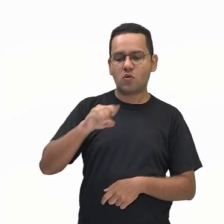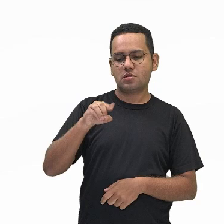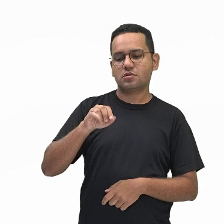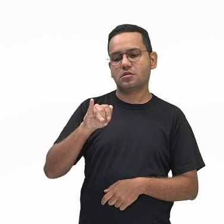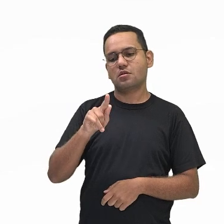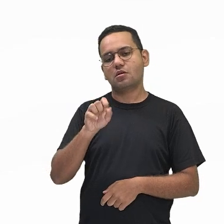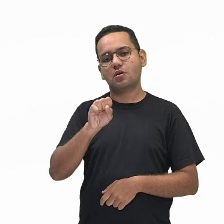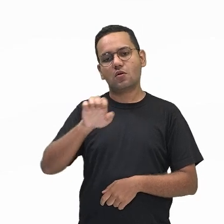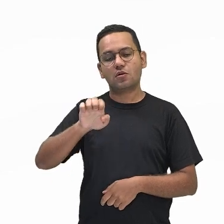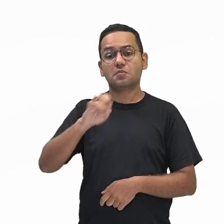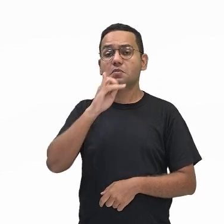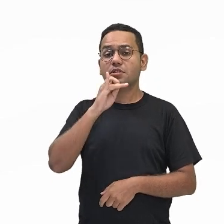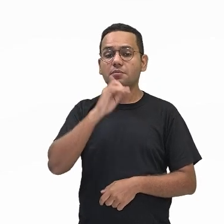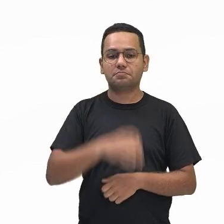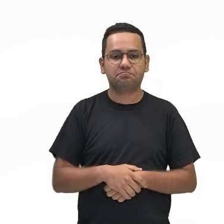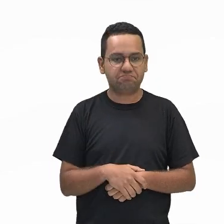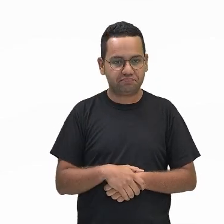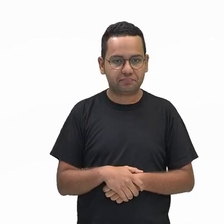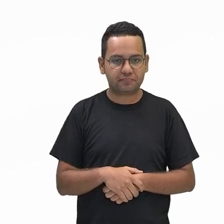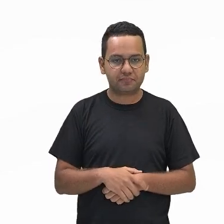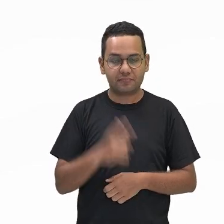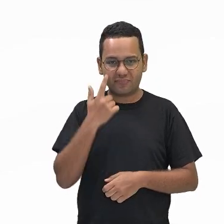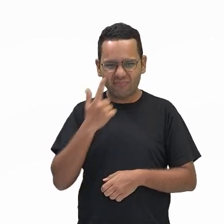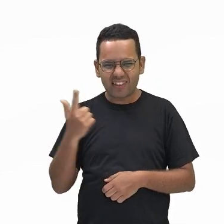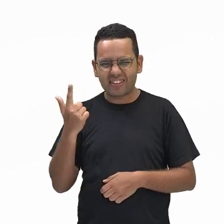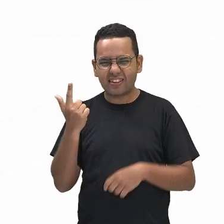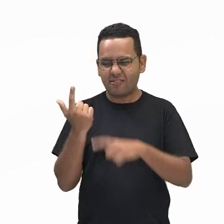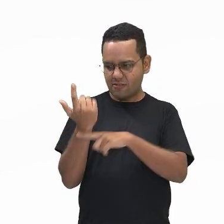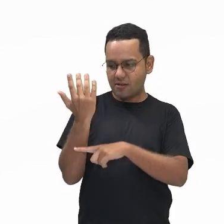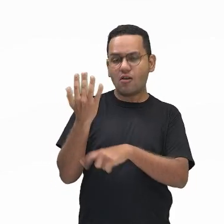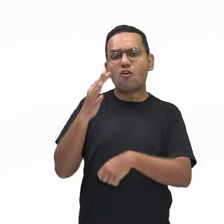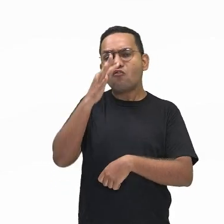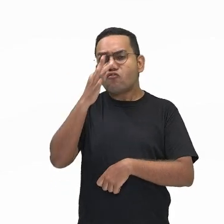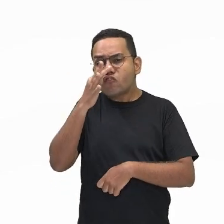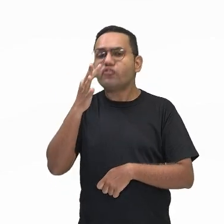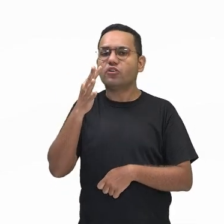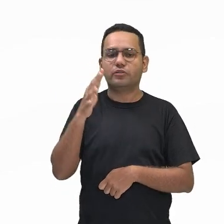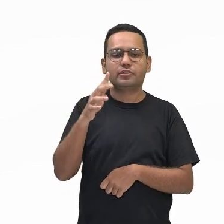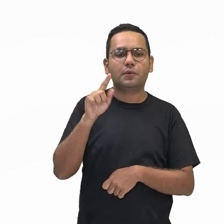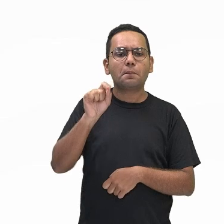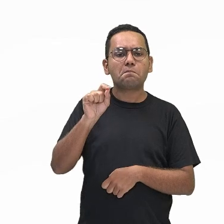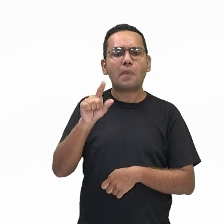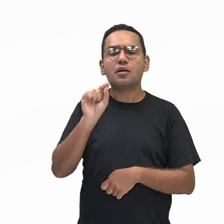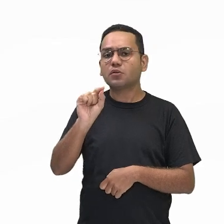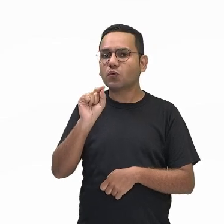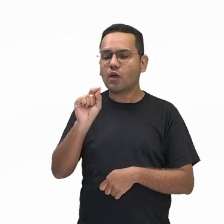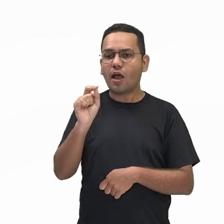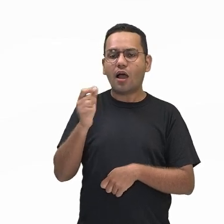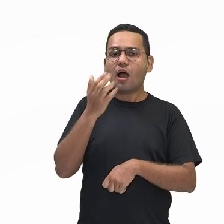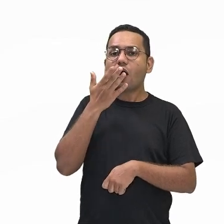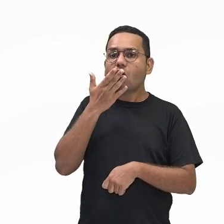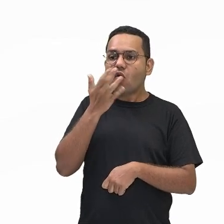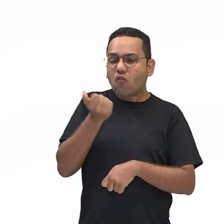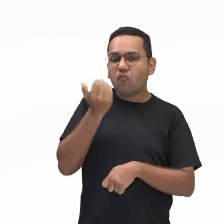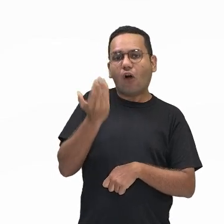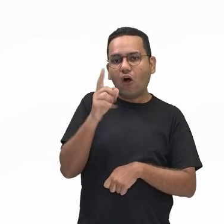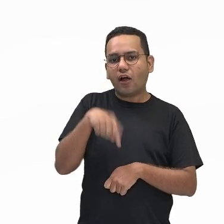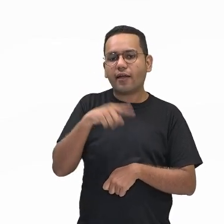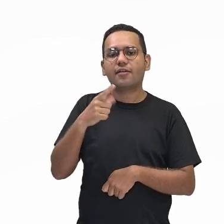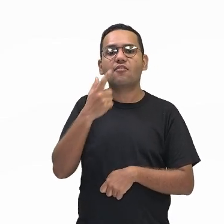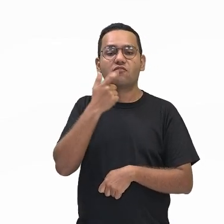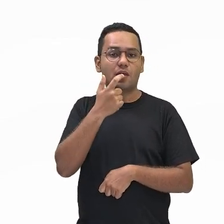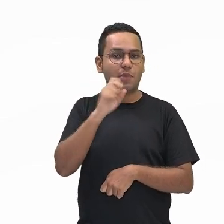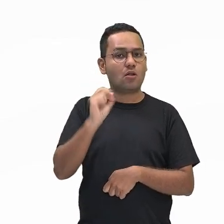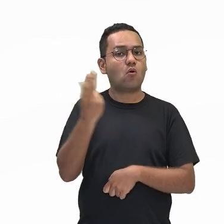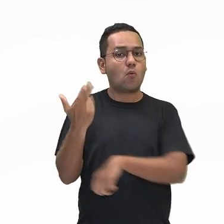gente tem ali a coloração de flores, né? O fenótipo que elas estão expressando é vermelho ou branco. A gente pode ter no